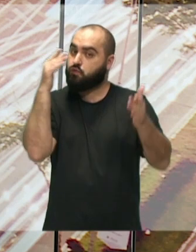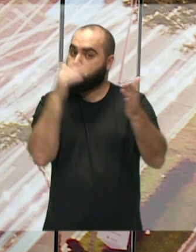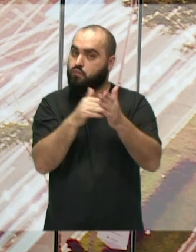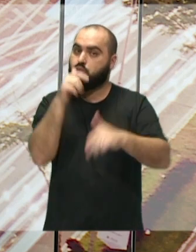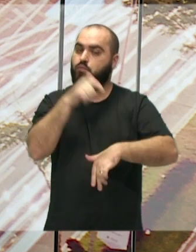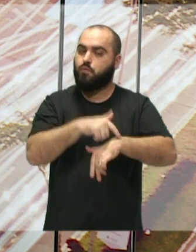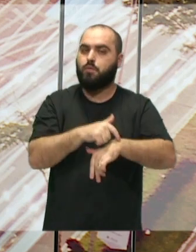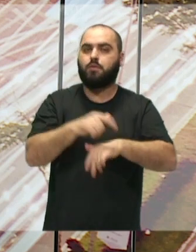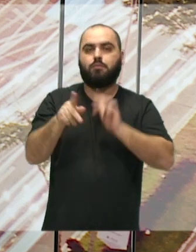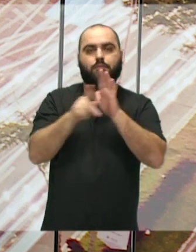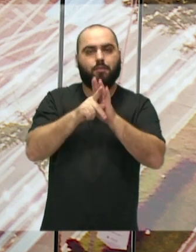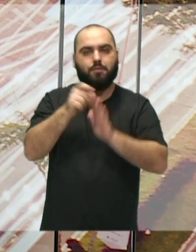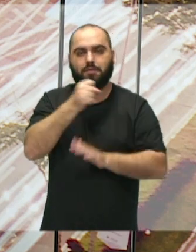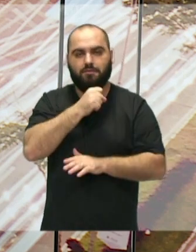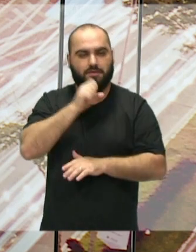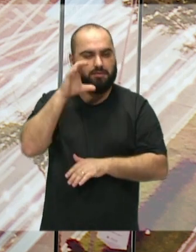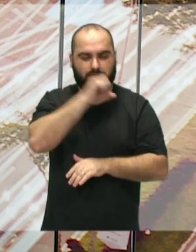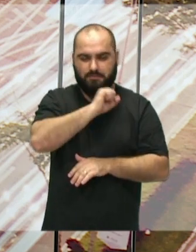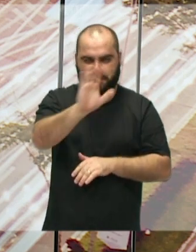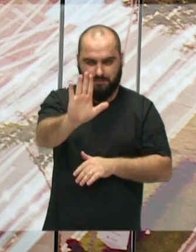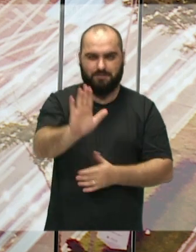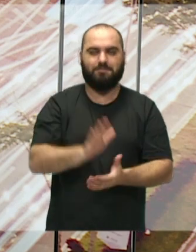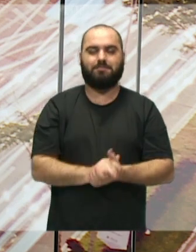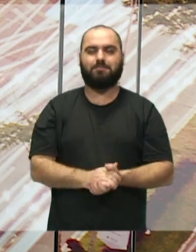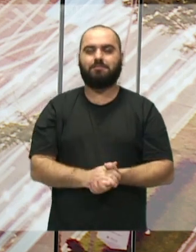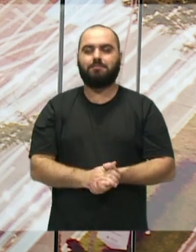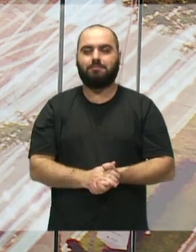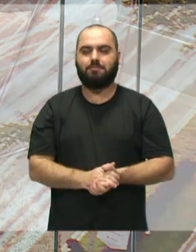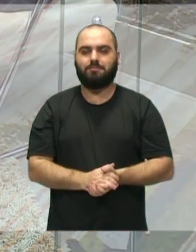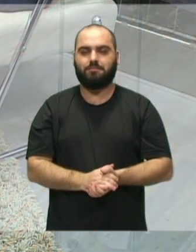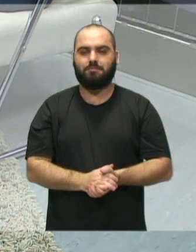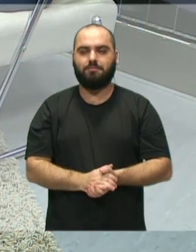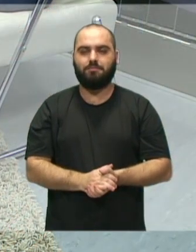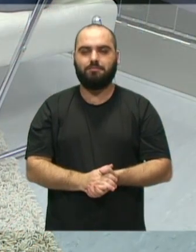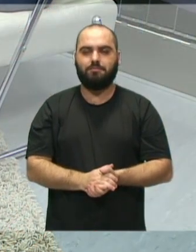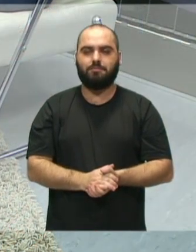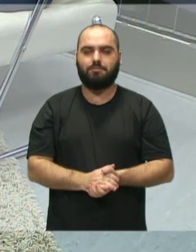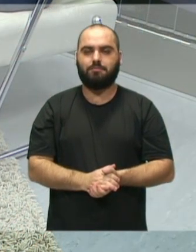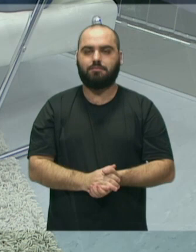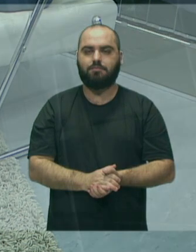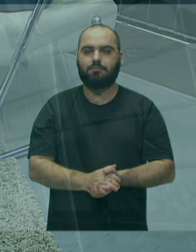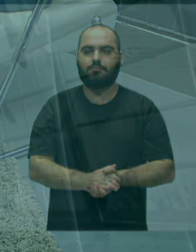último bloco do Fala Vereador. Até mais.